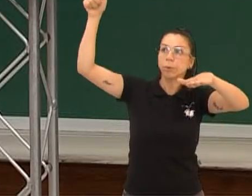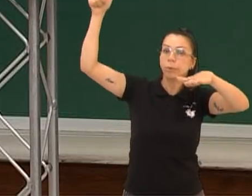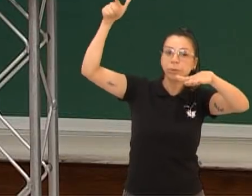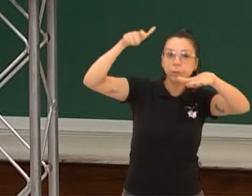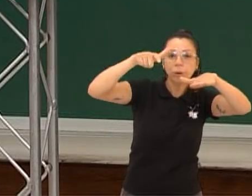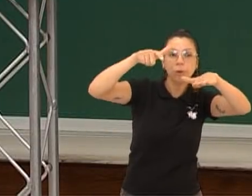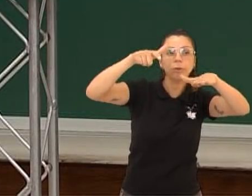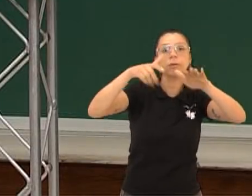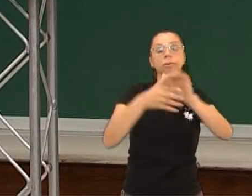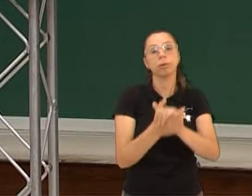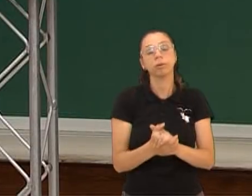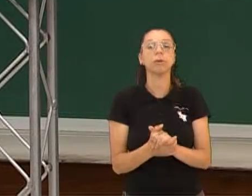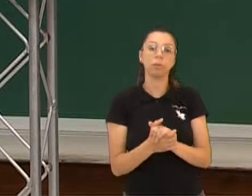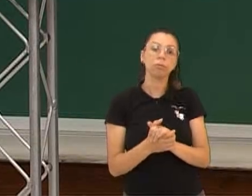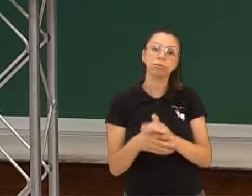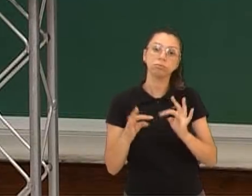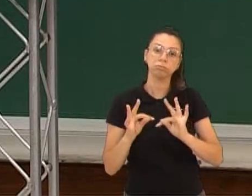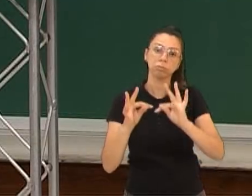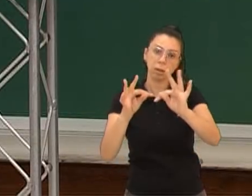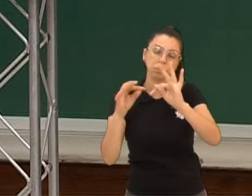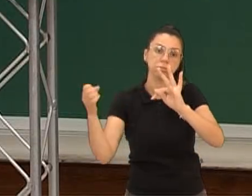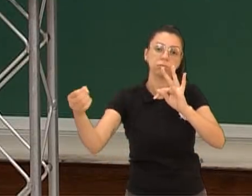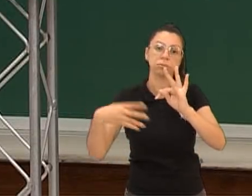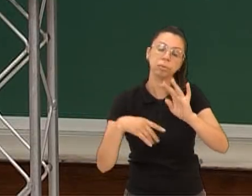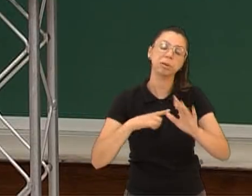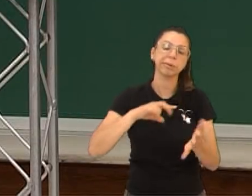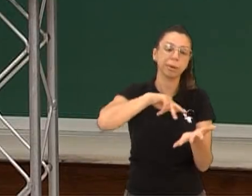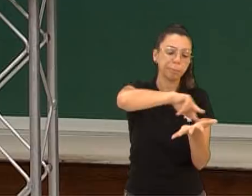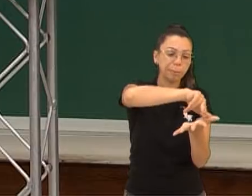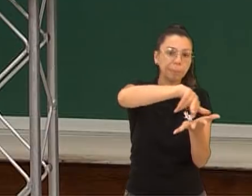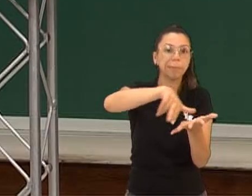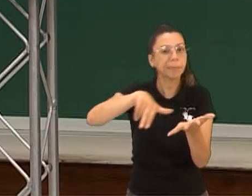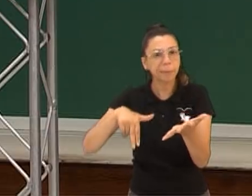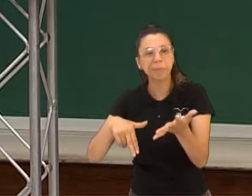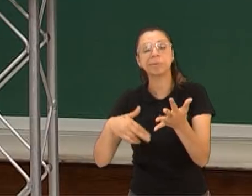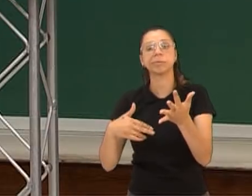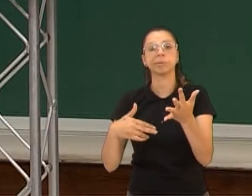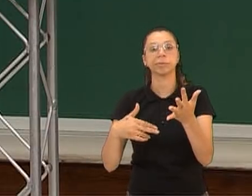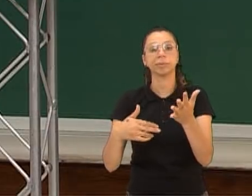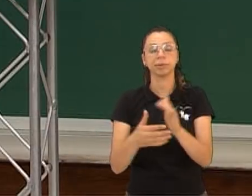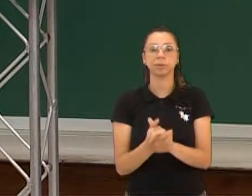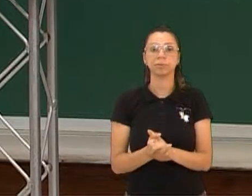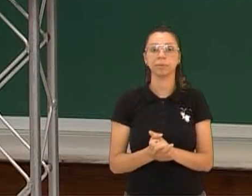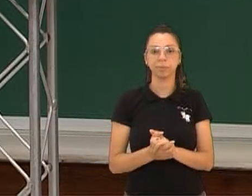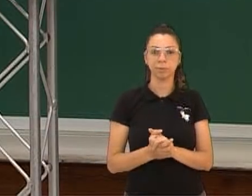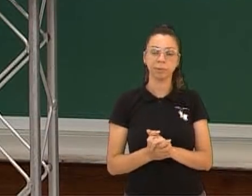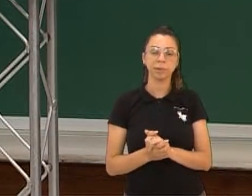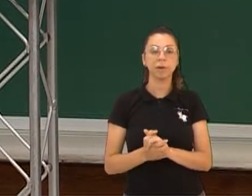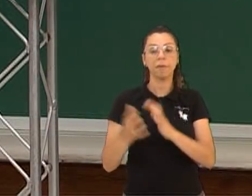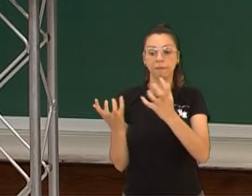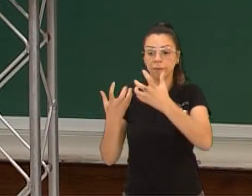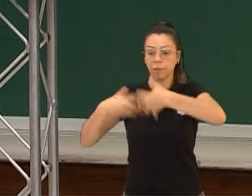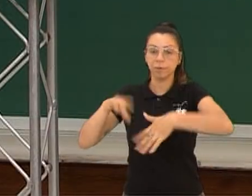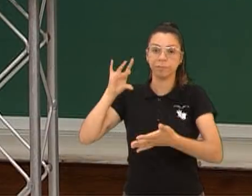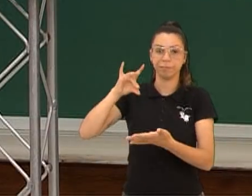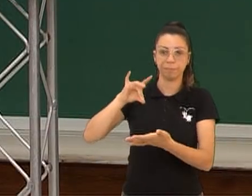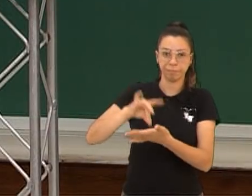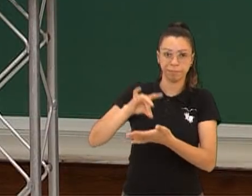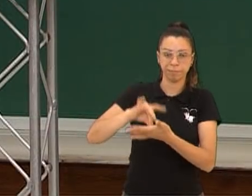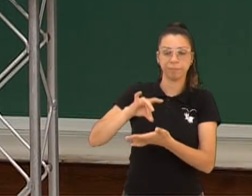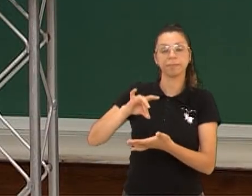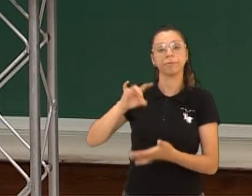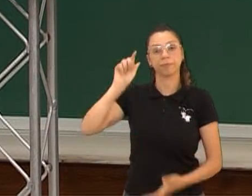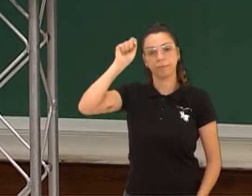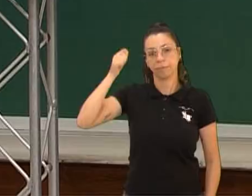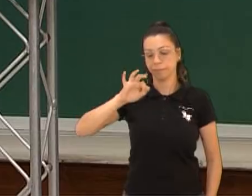Estão utilizando essas novas tecnologias, mas existem centenas de startups já atuando no continente africano. O comércio